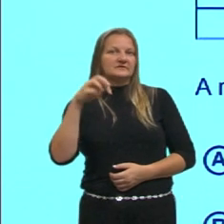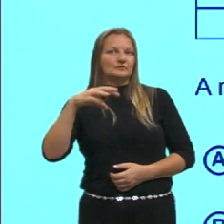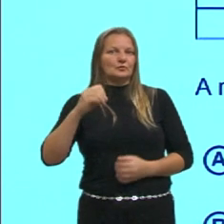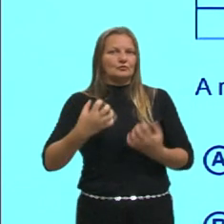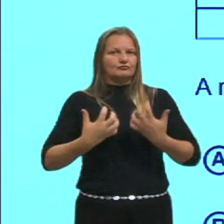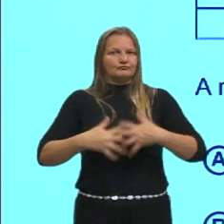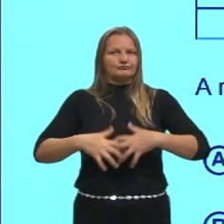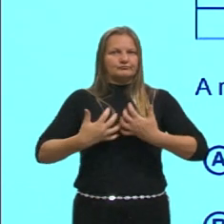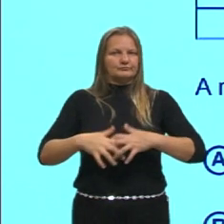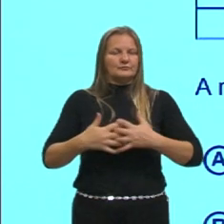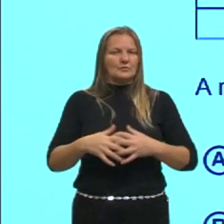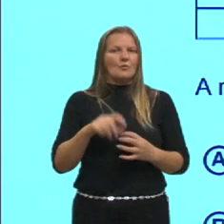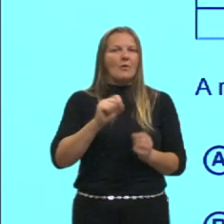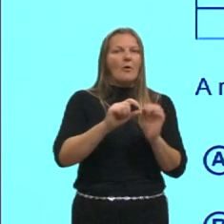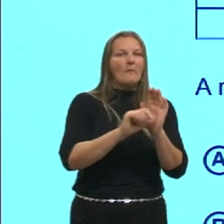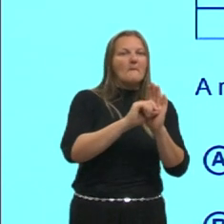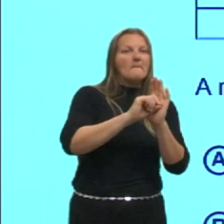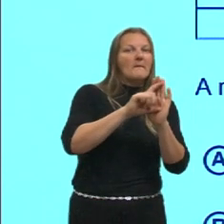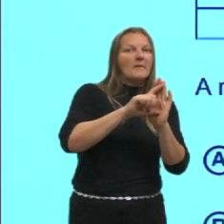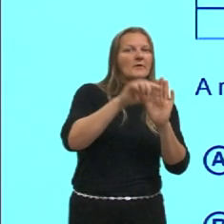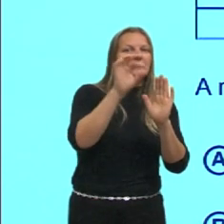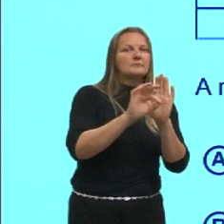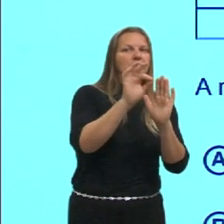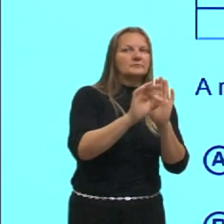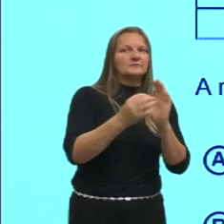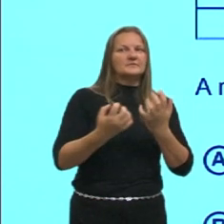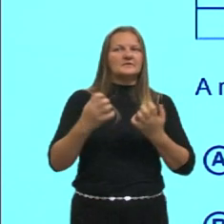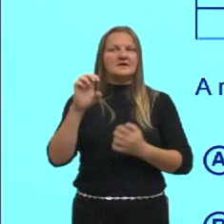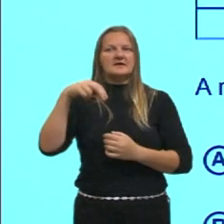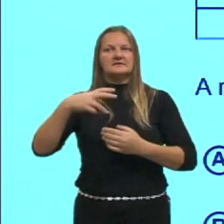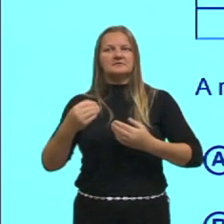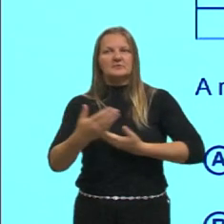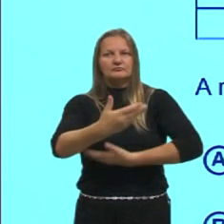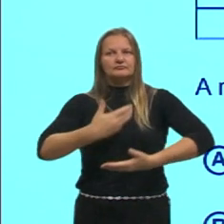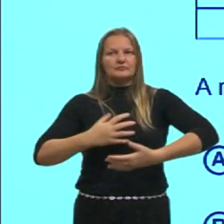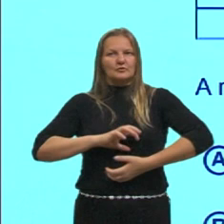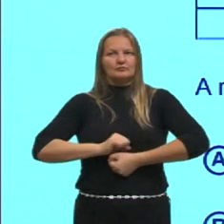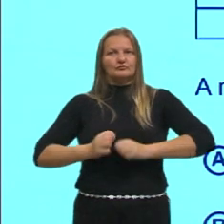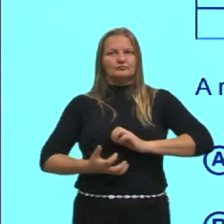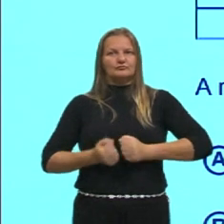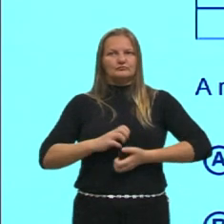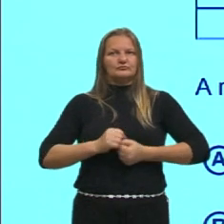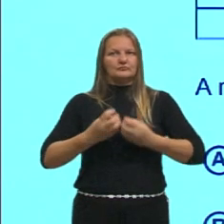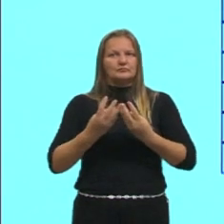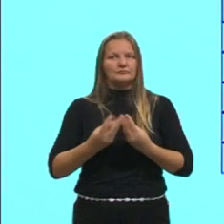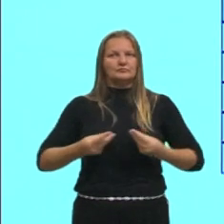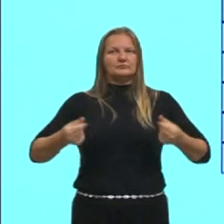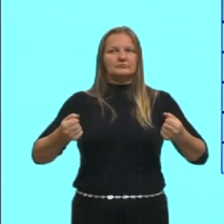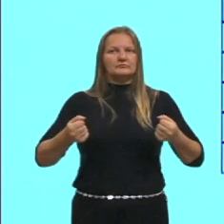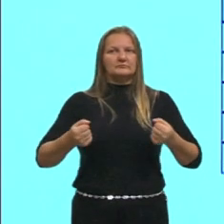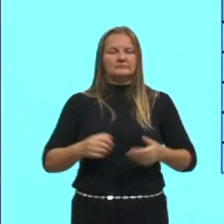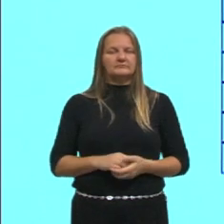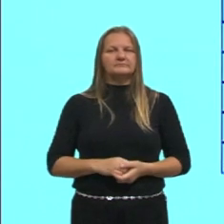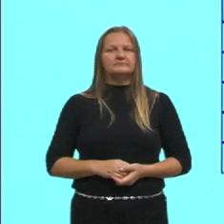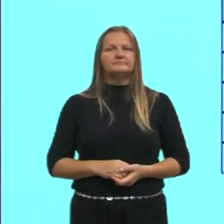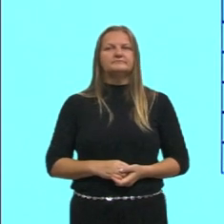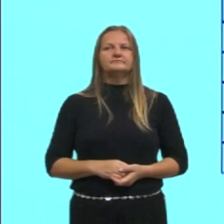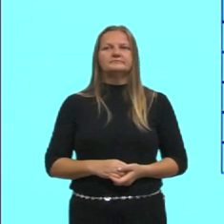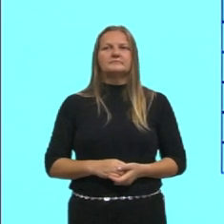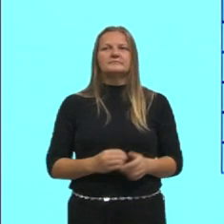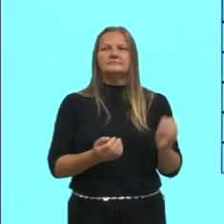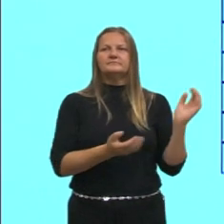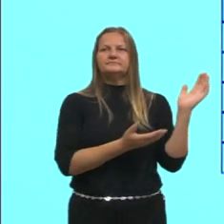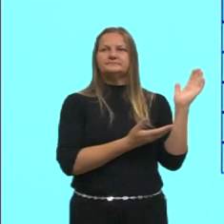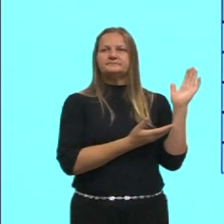do substrato da enzima que a enzima é capaz de digerir então a pepsina ela não estava